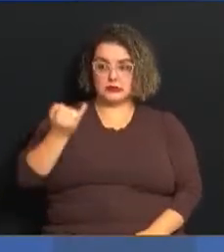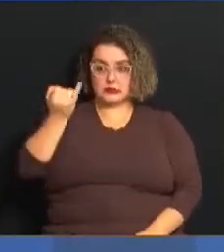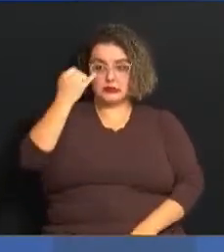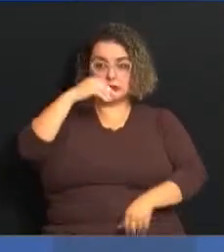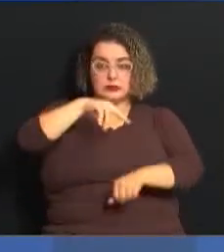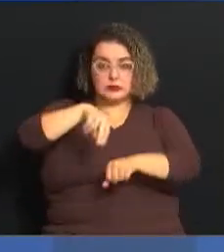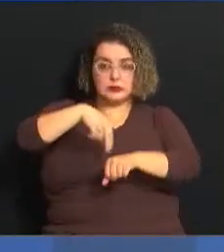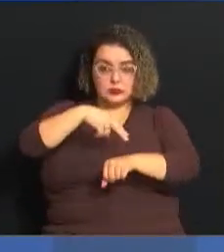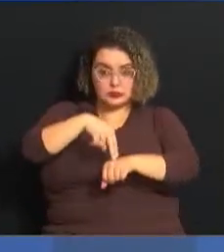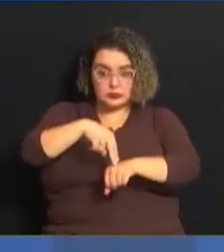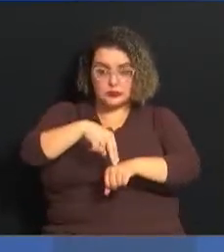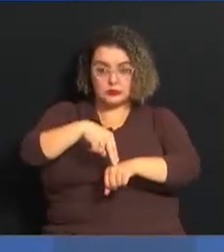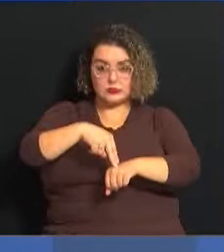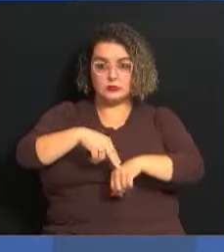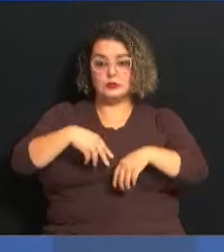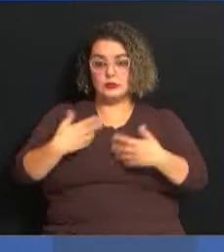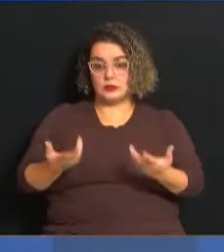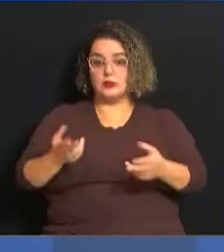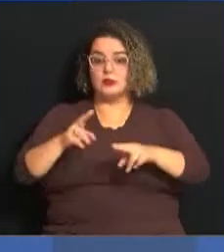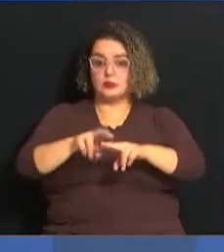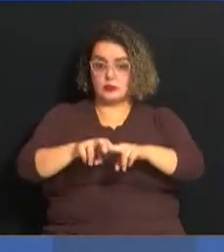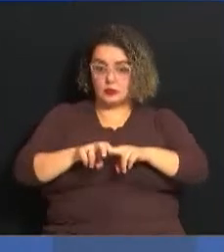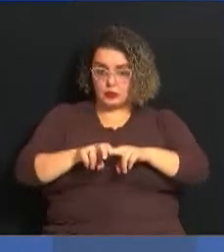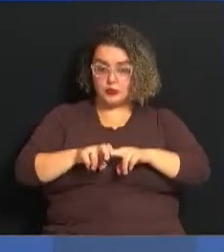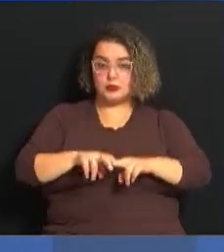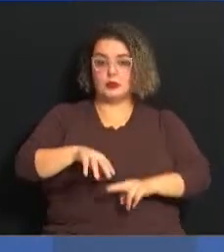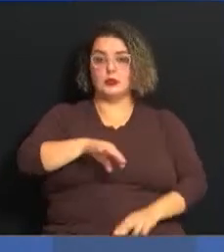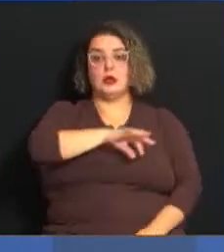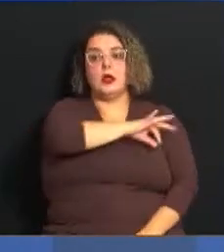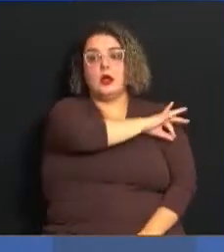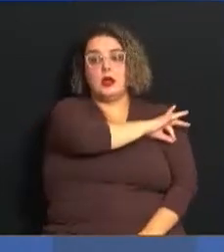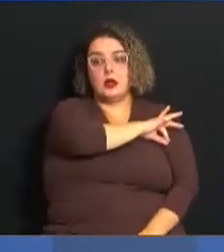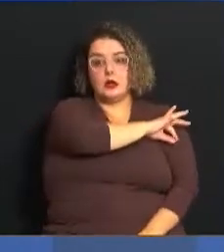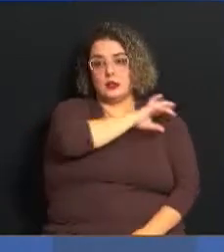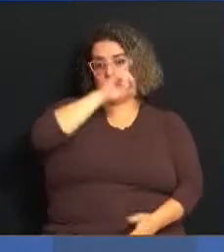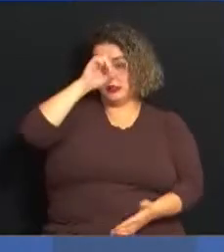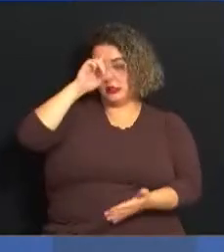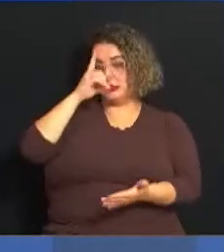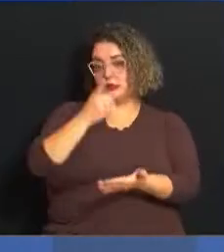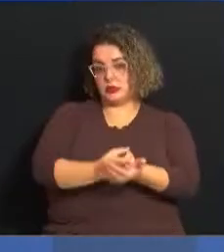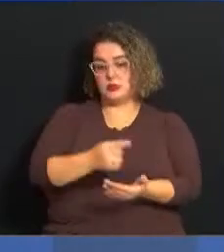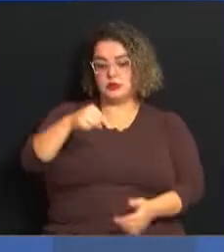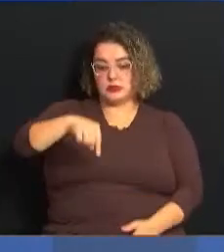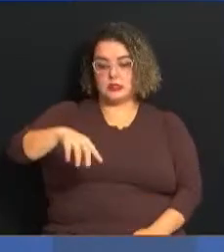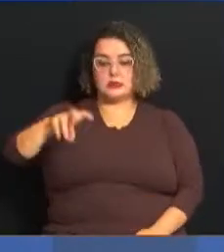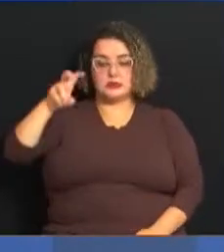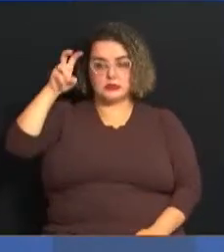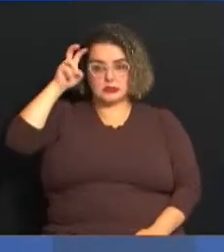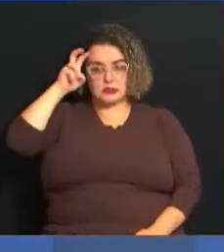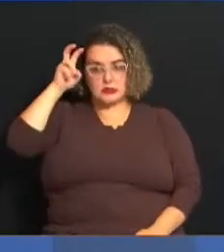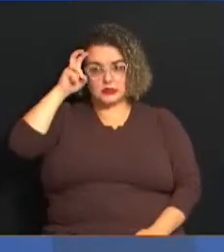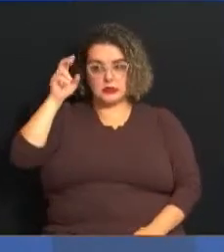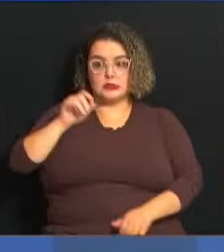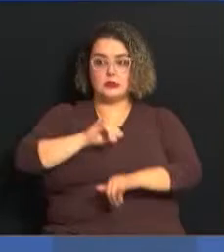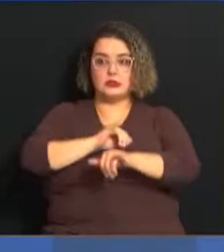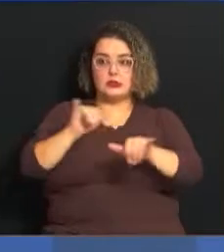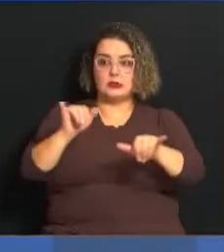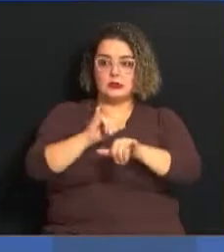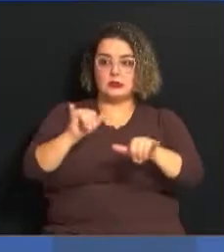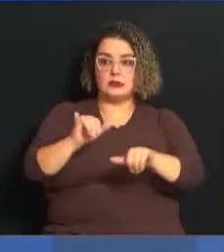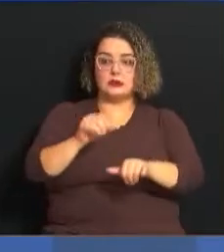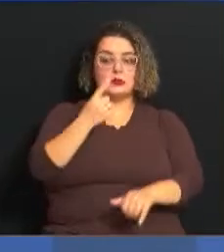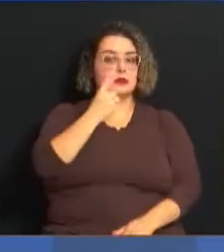nacional. Então, por conta disso, a Prefeitura decidiu nesta quinta-feira que informa, vai deixar de